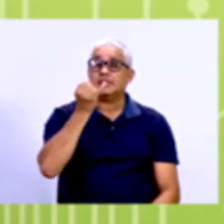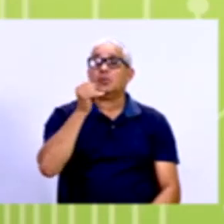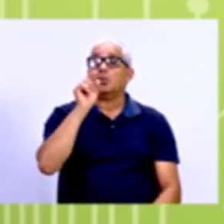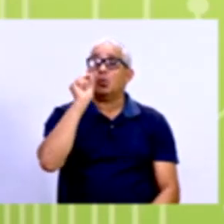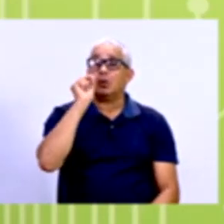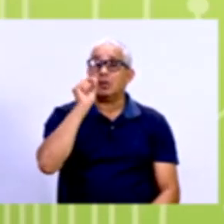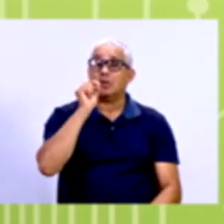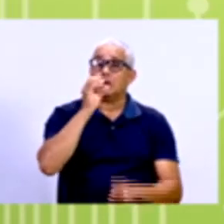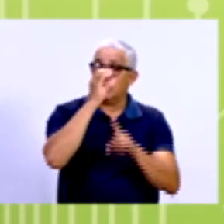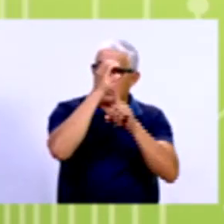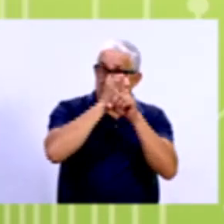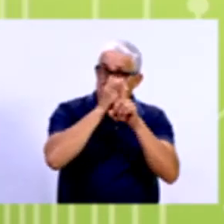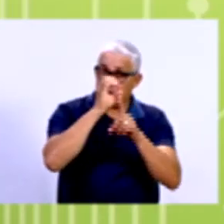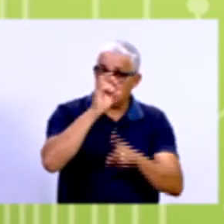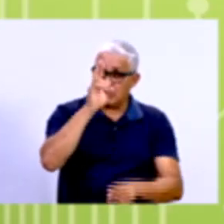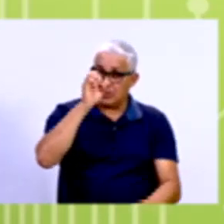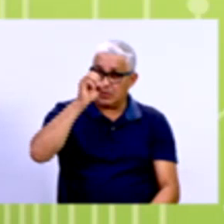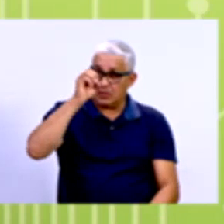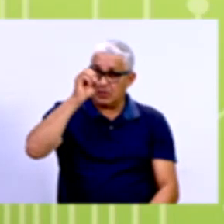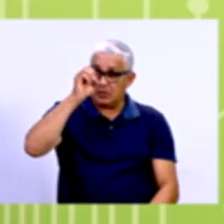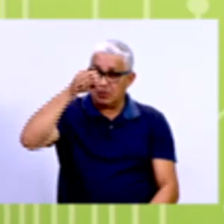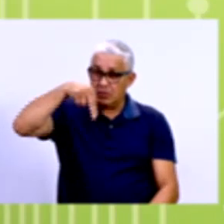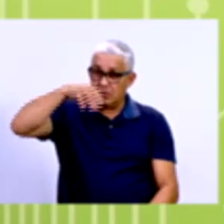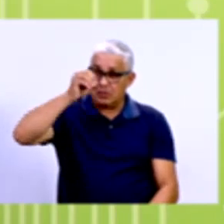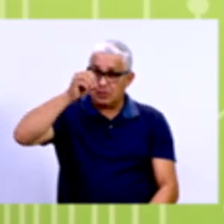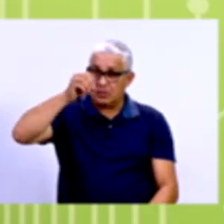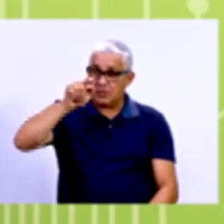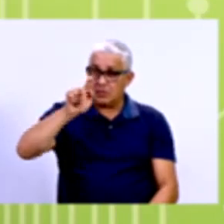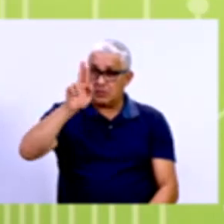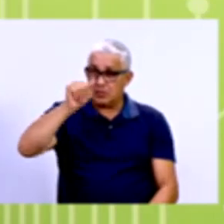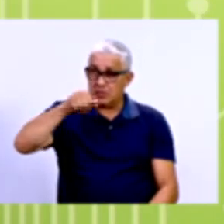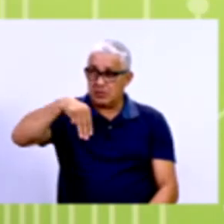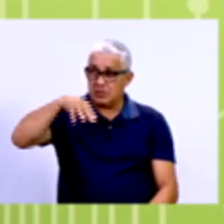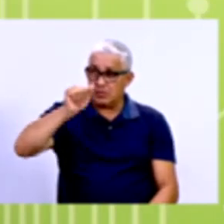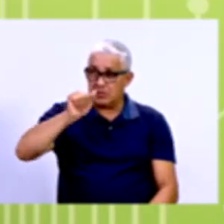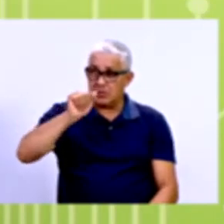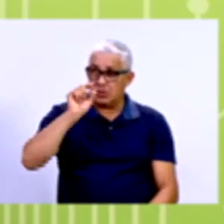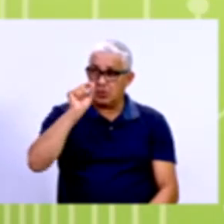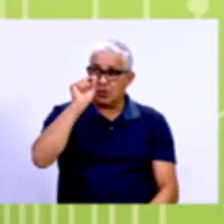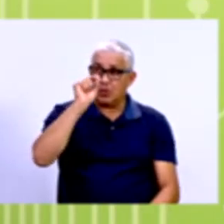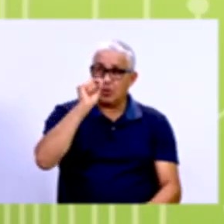cronograma, tá? Cronograma é a gente colocar todas essas fases,